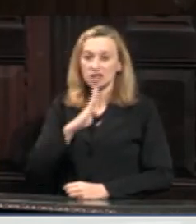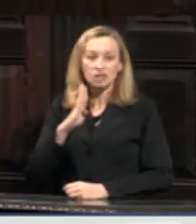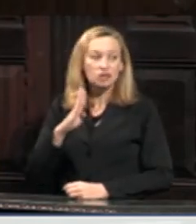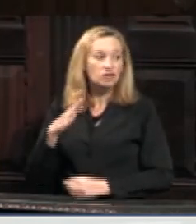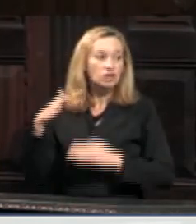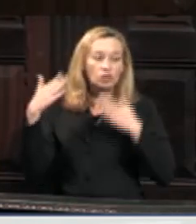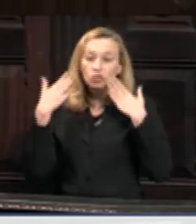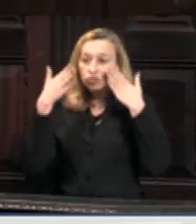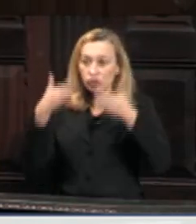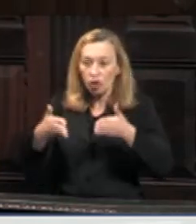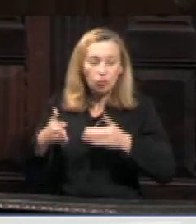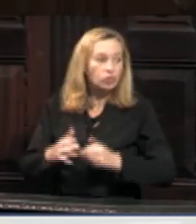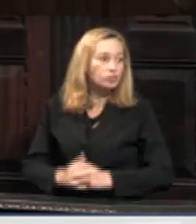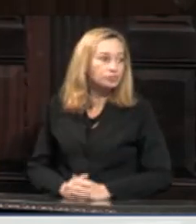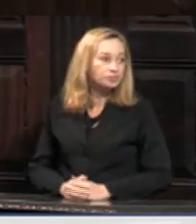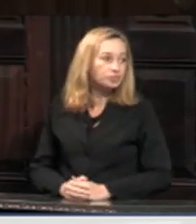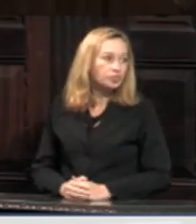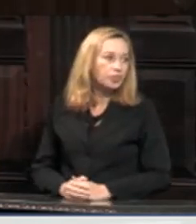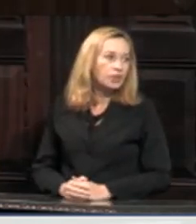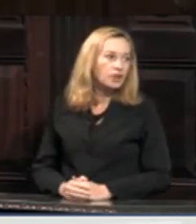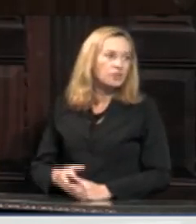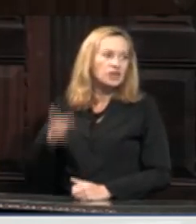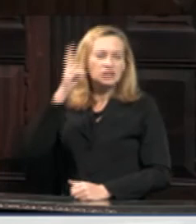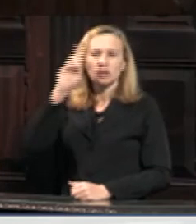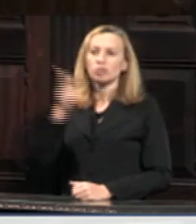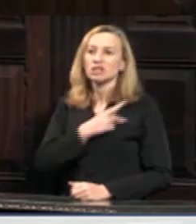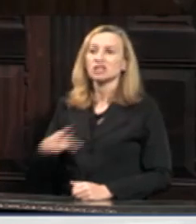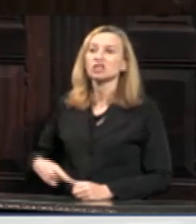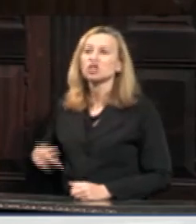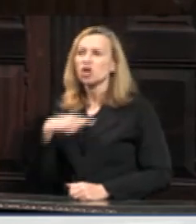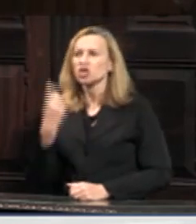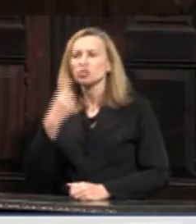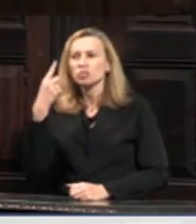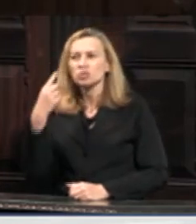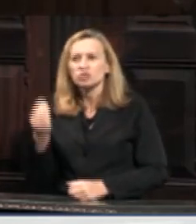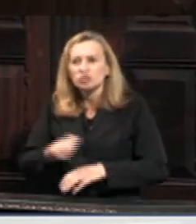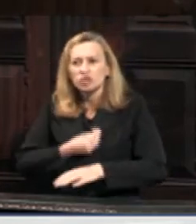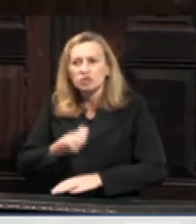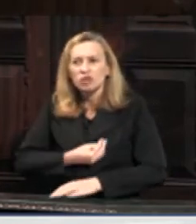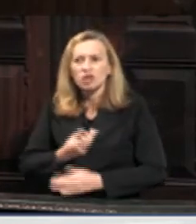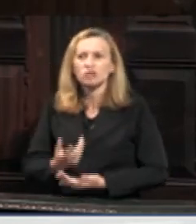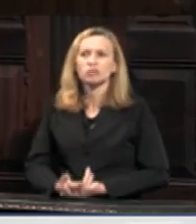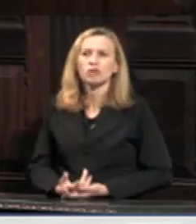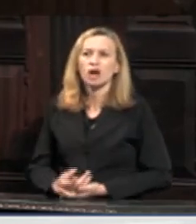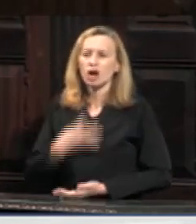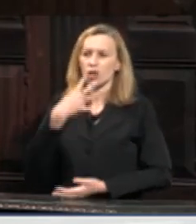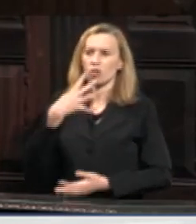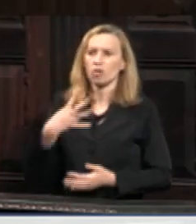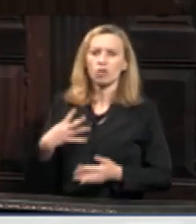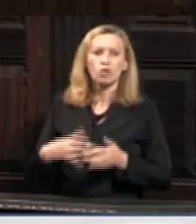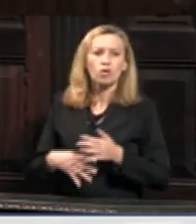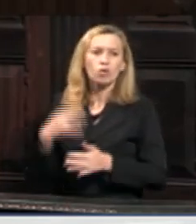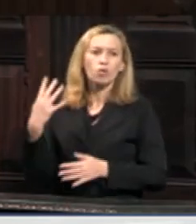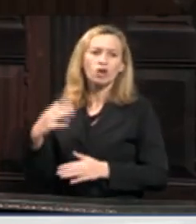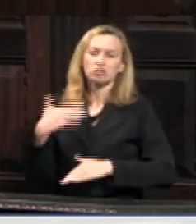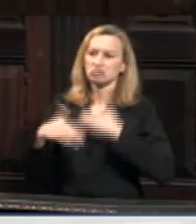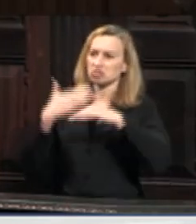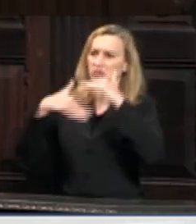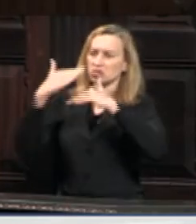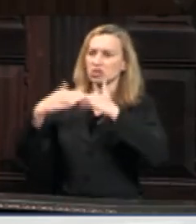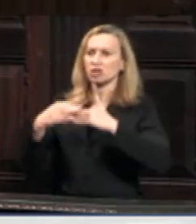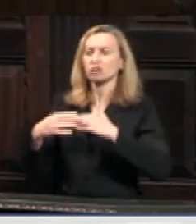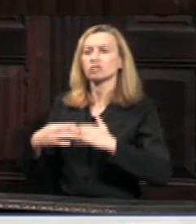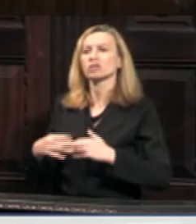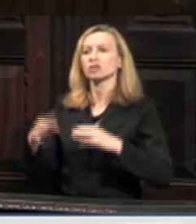de subversão. Ora, senhor presidente, nós estamos vivendo os tempos da quarta revolução tecnológica. Nós estamos vivendo os tempos em que